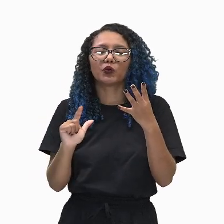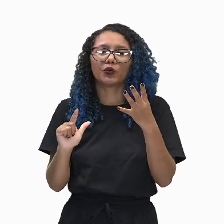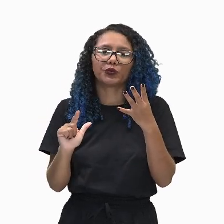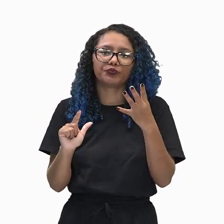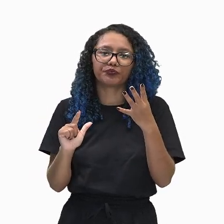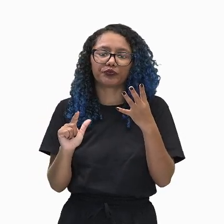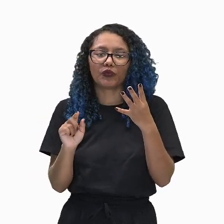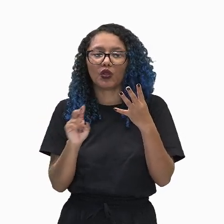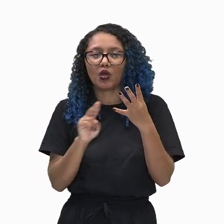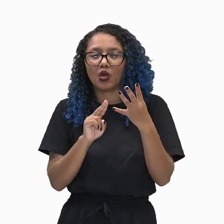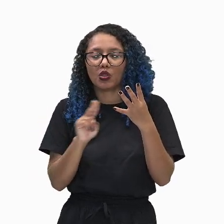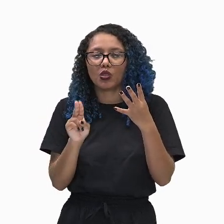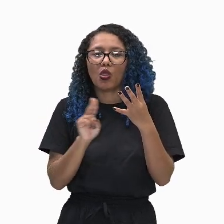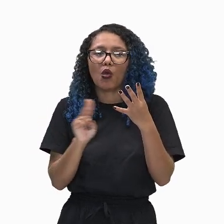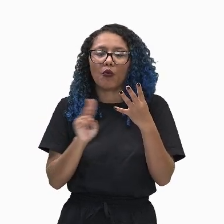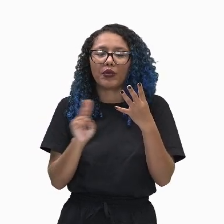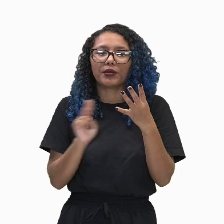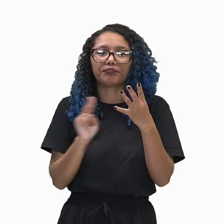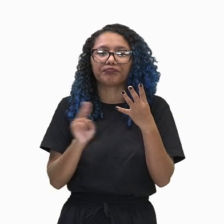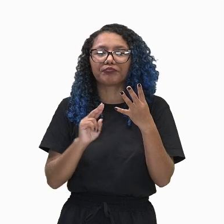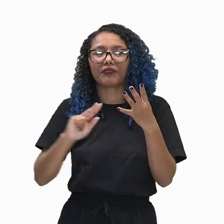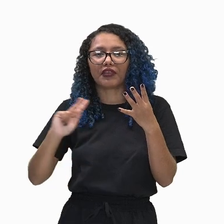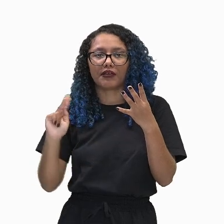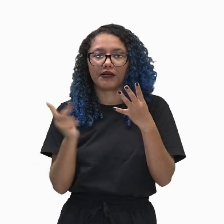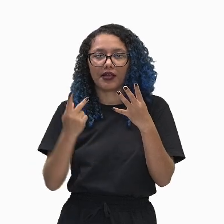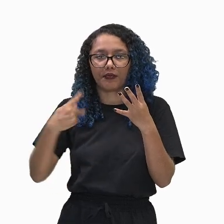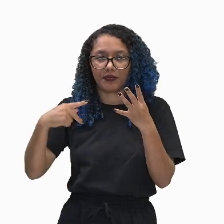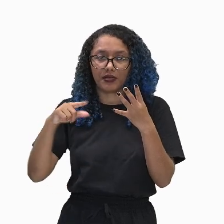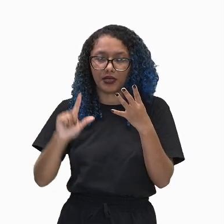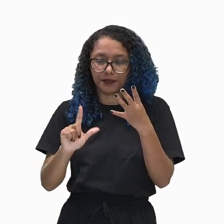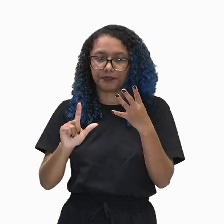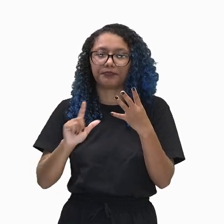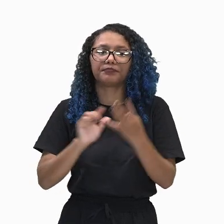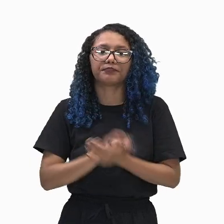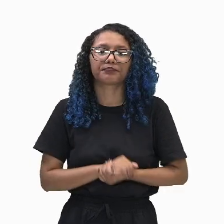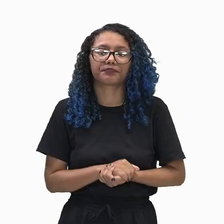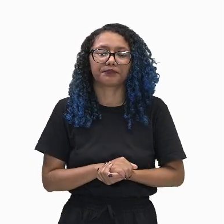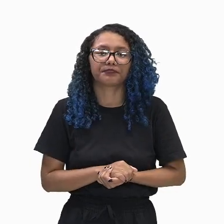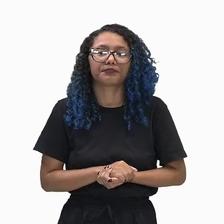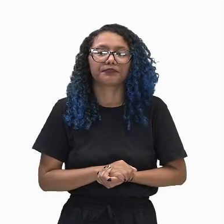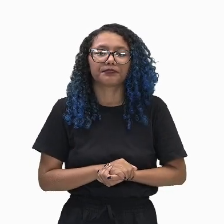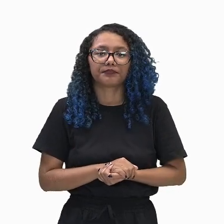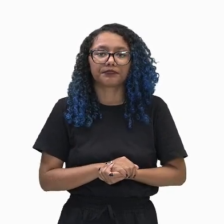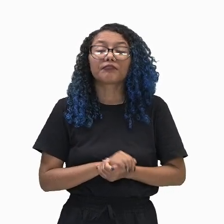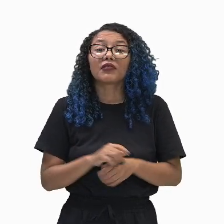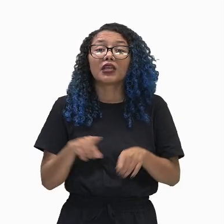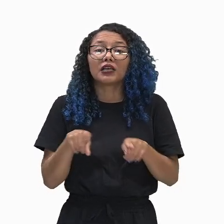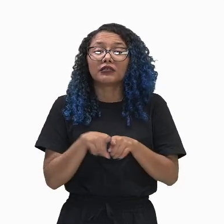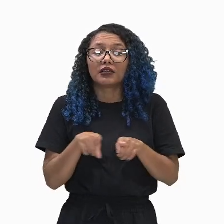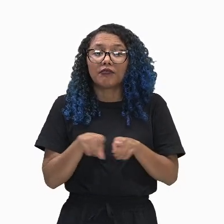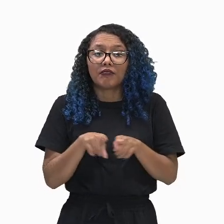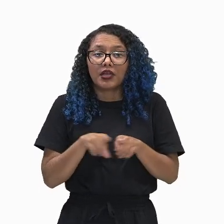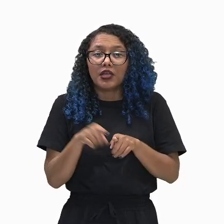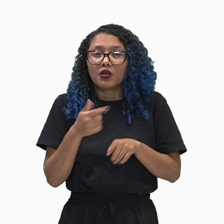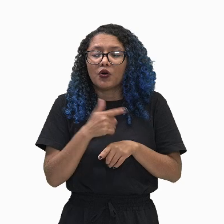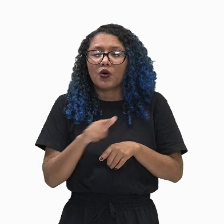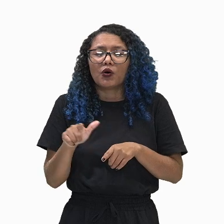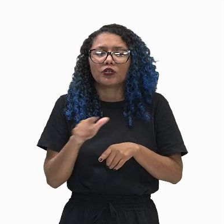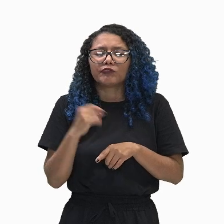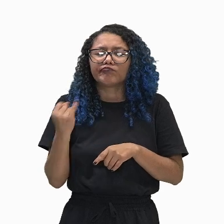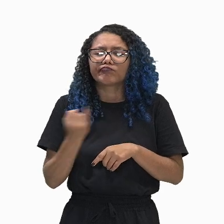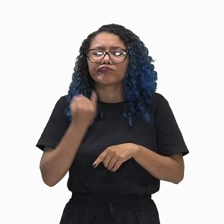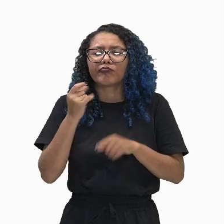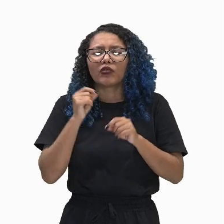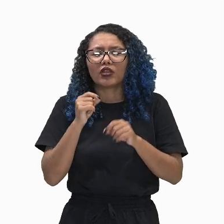placentário humano, que é conhecido como HPL. Também temos aí uma função importante, que é a proteção